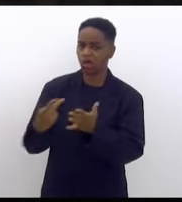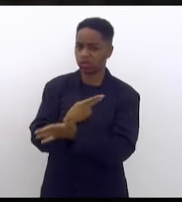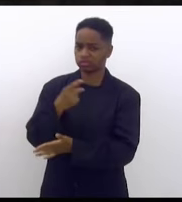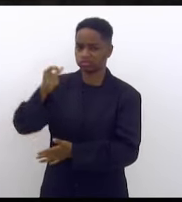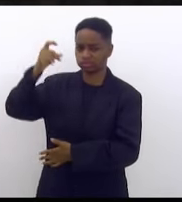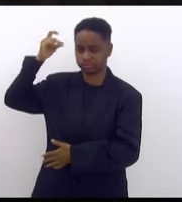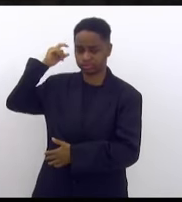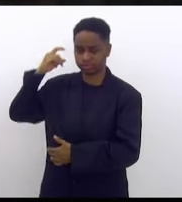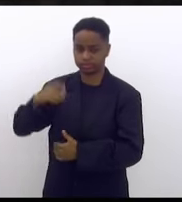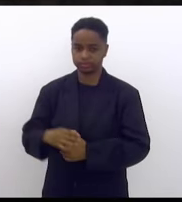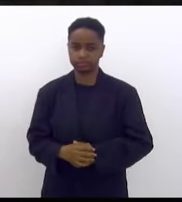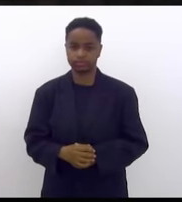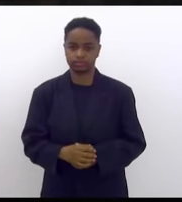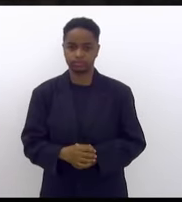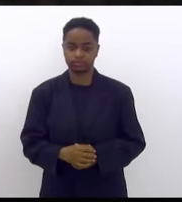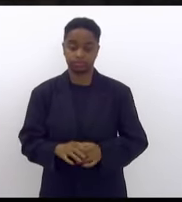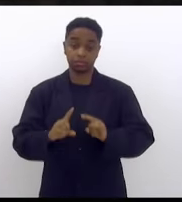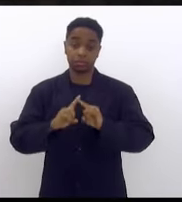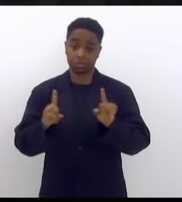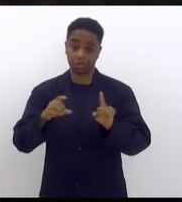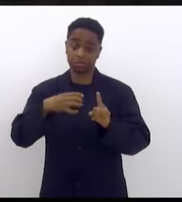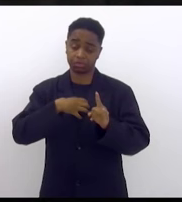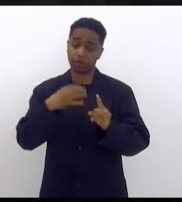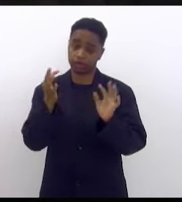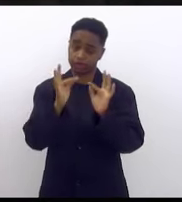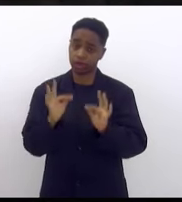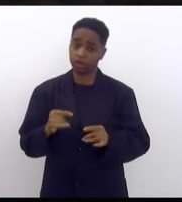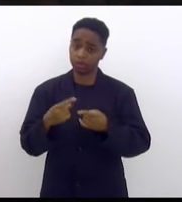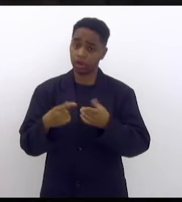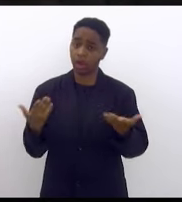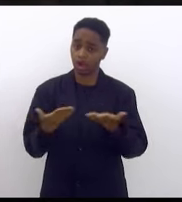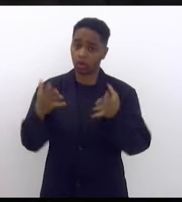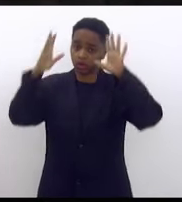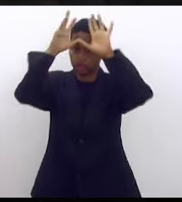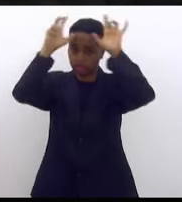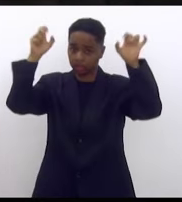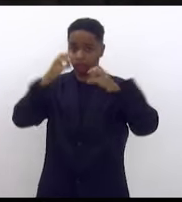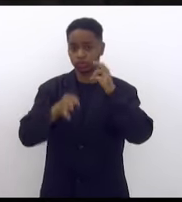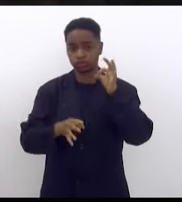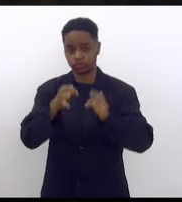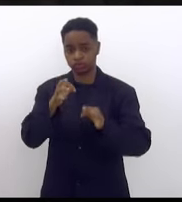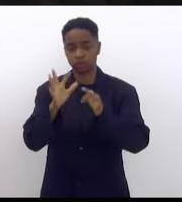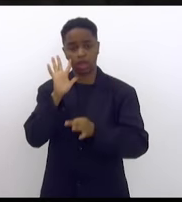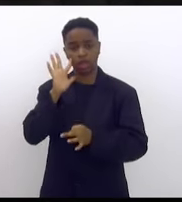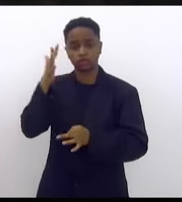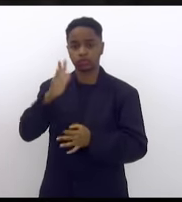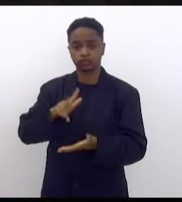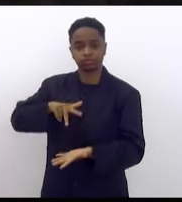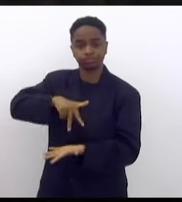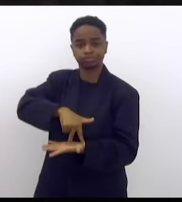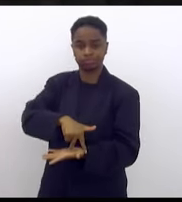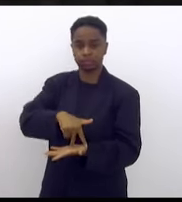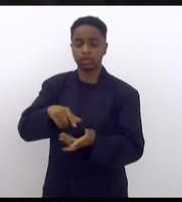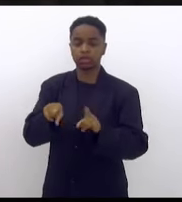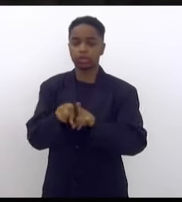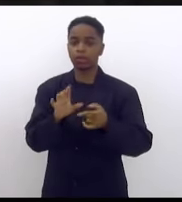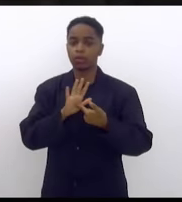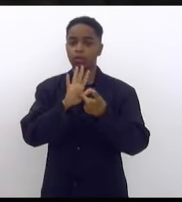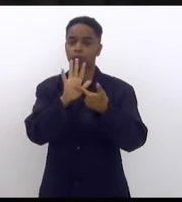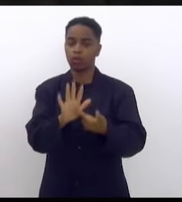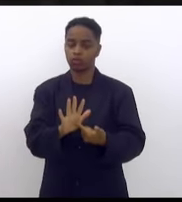antanhos. Mas, felizmente, agora o Tribunal de Justiça se posicionou e